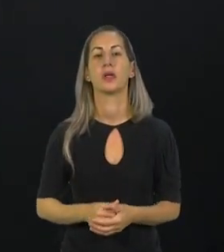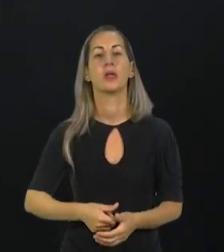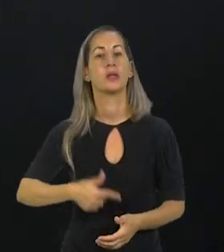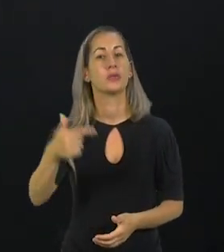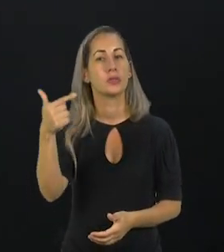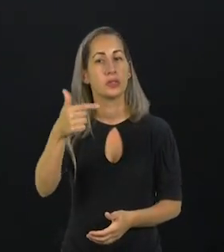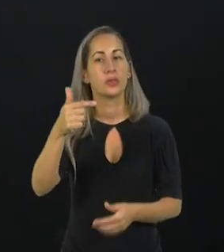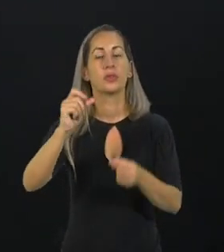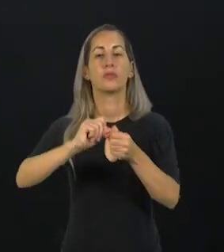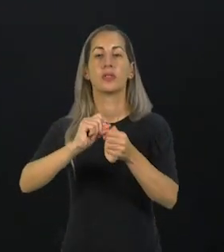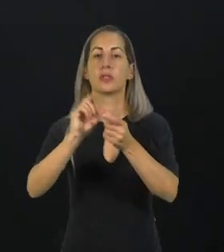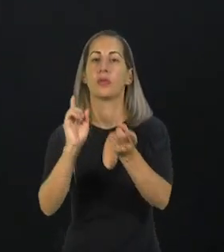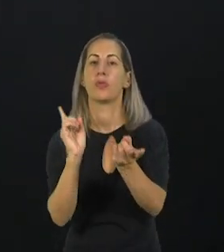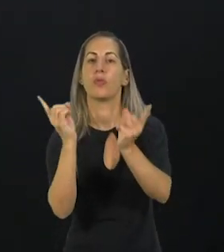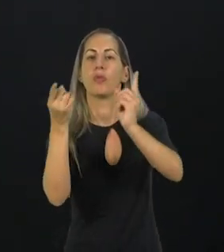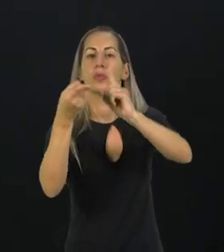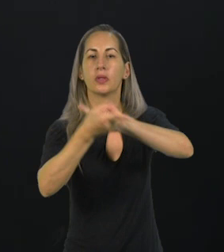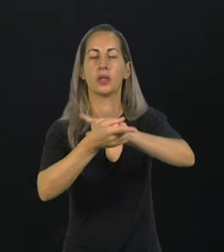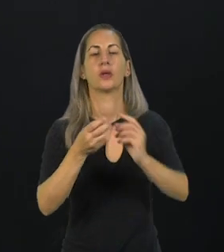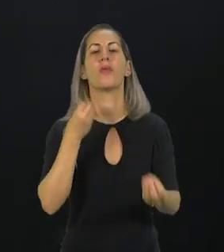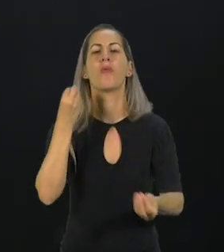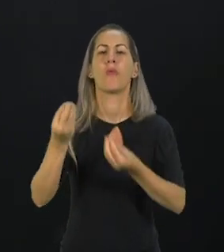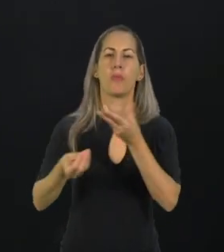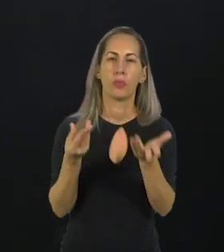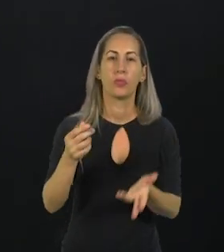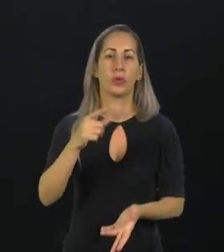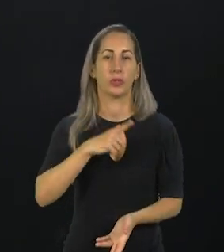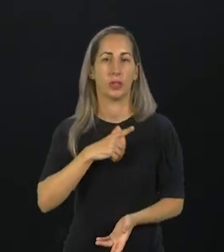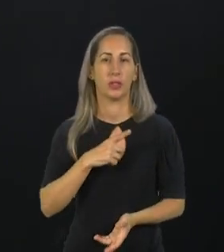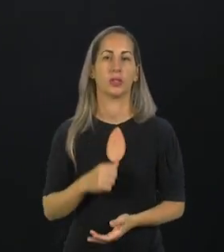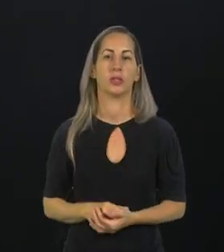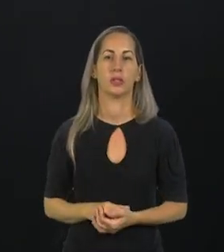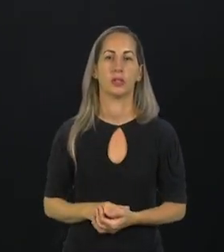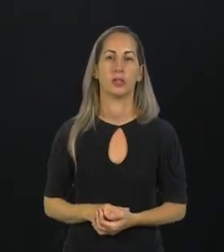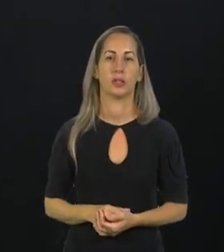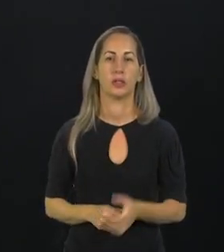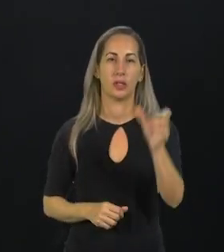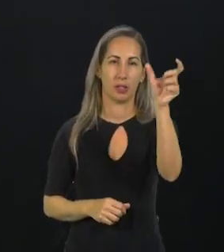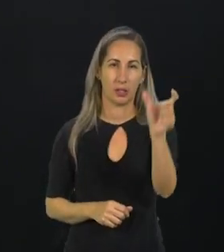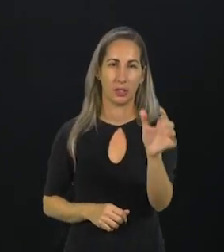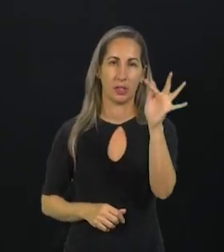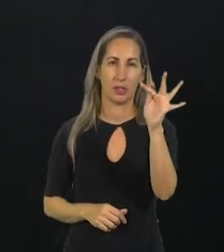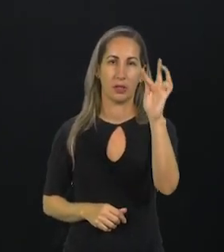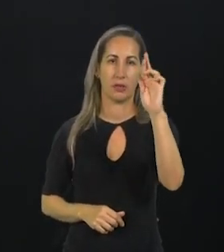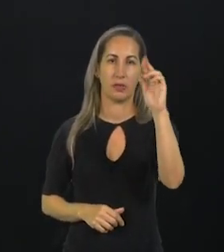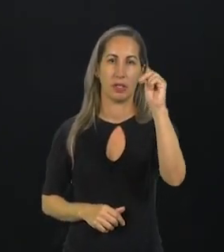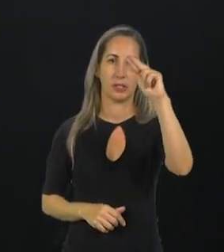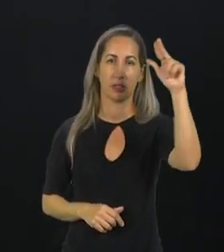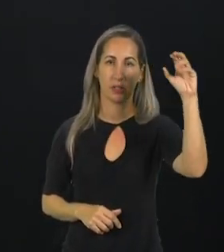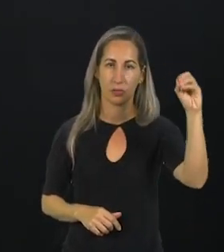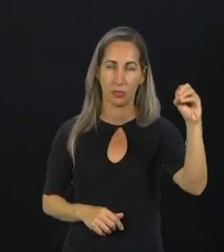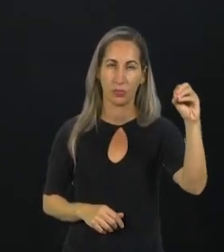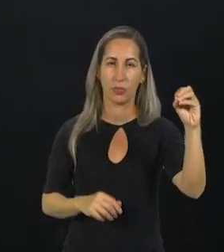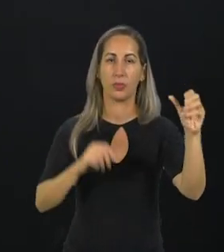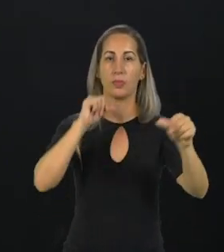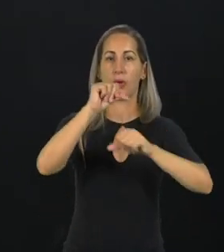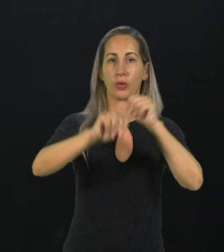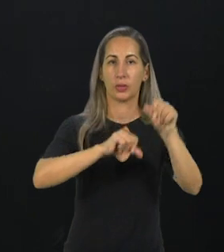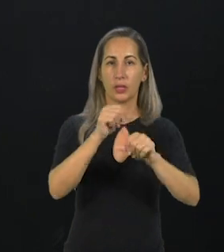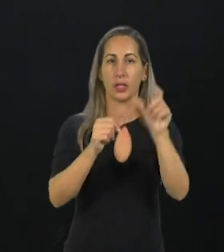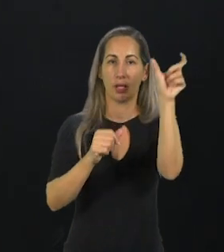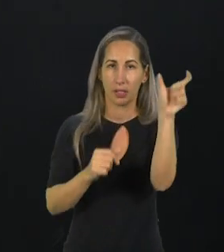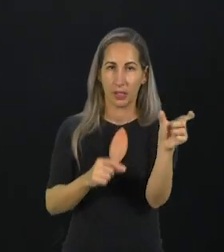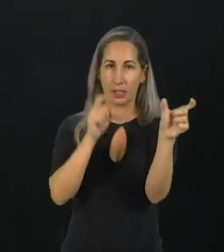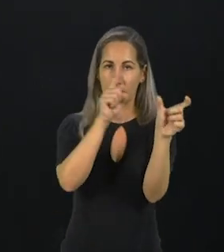agora fazer o contrário. Como assim? Eu tenho um número em forma de fração e eu quero transformar